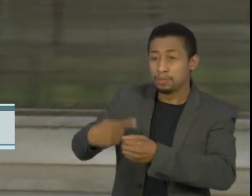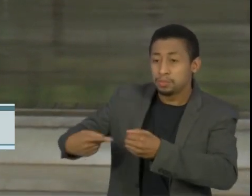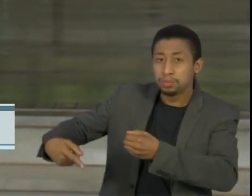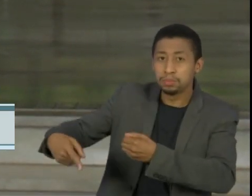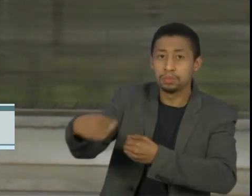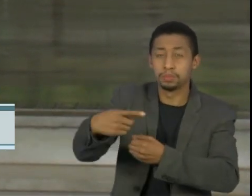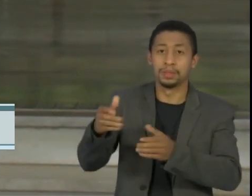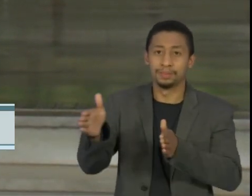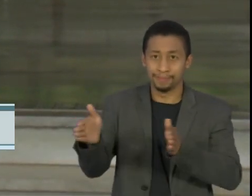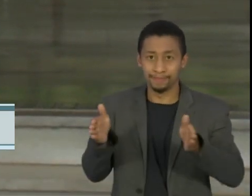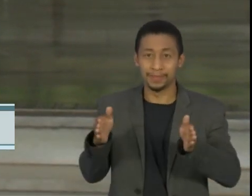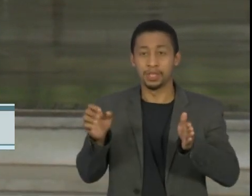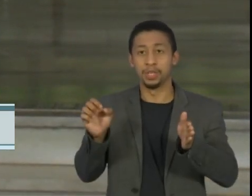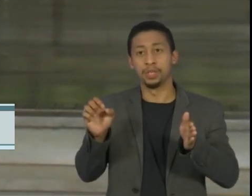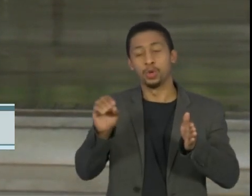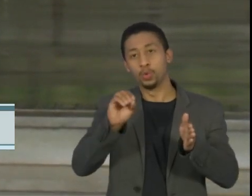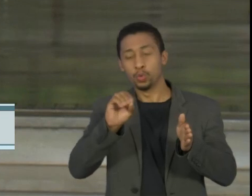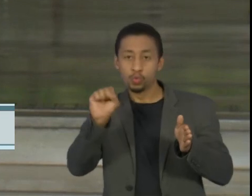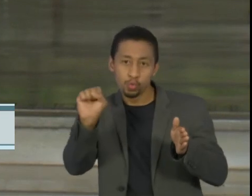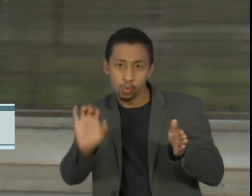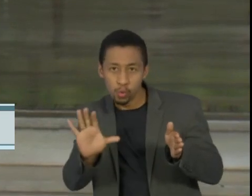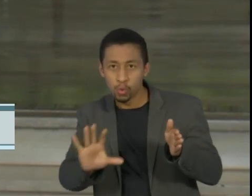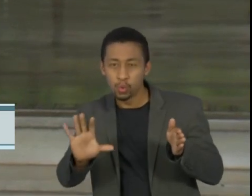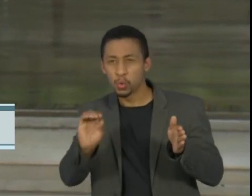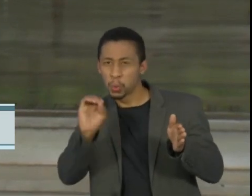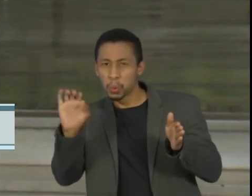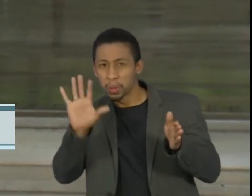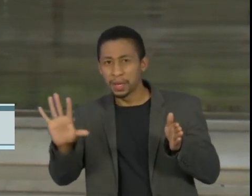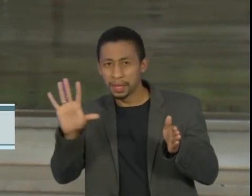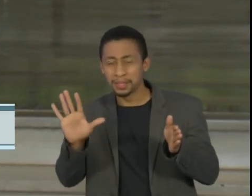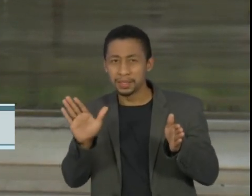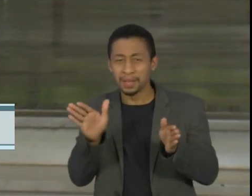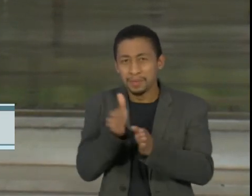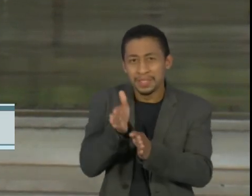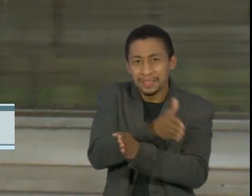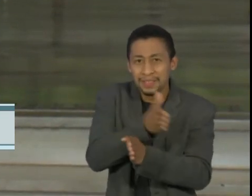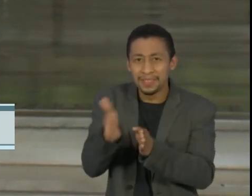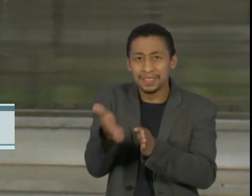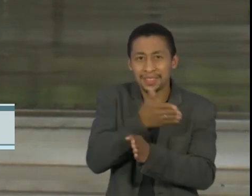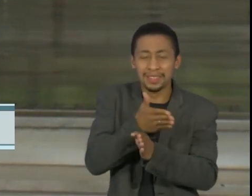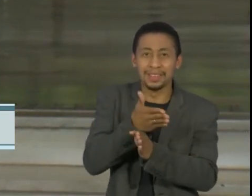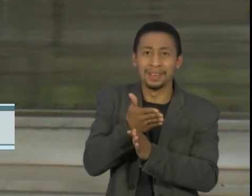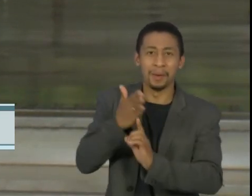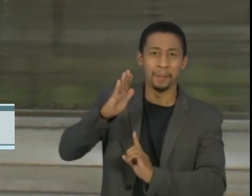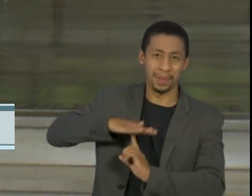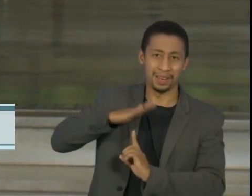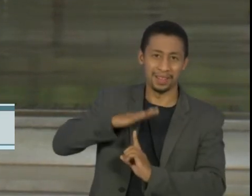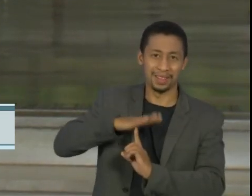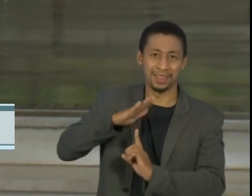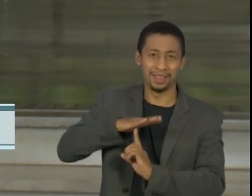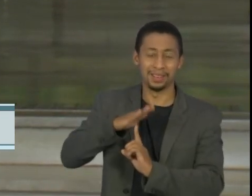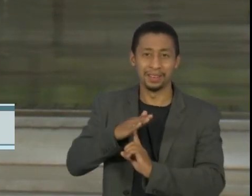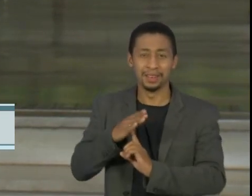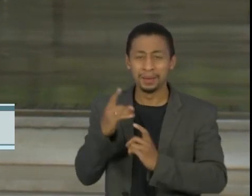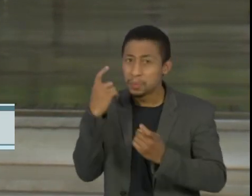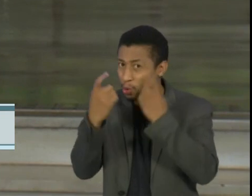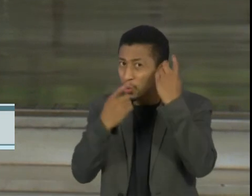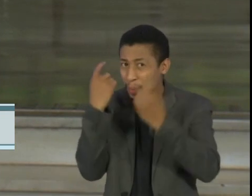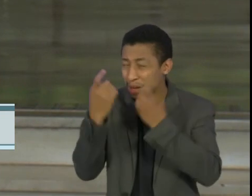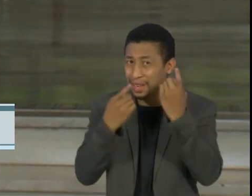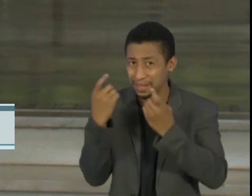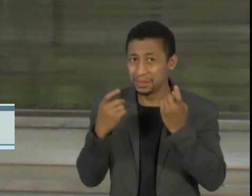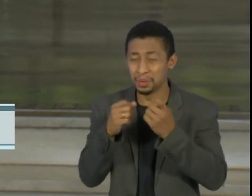sudeste do estado. E a maioria deles, obviamente, faz divisa com o Paraná, que é o estado que hoje demonstra índices preocupantes.